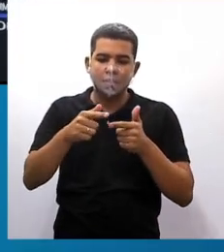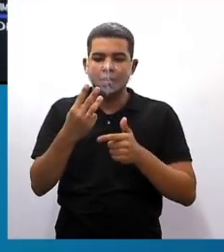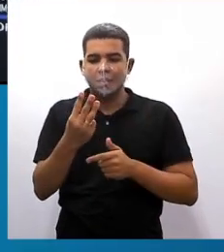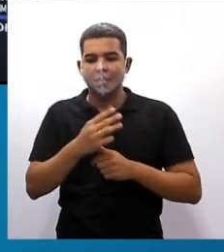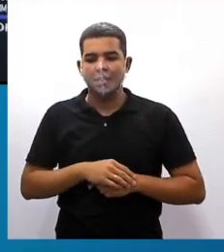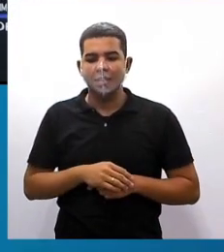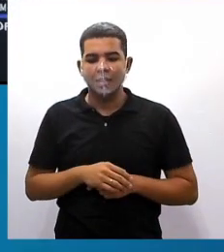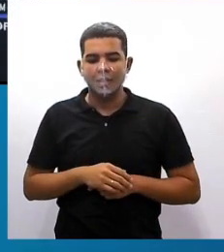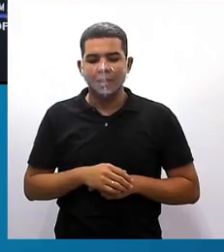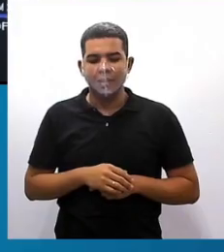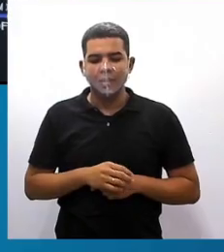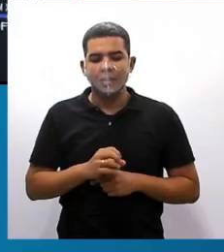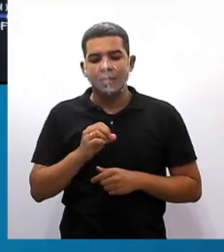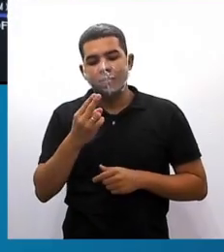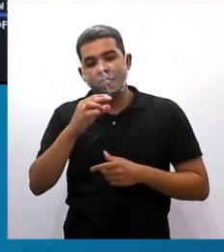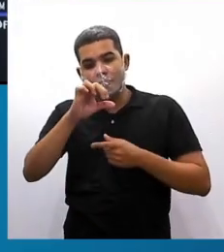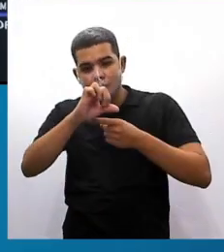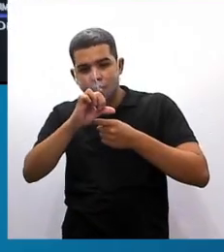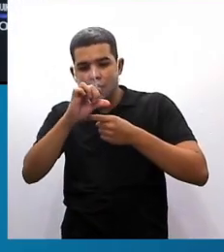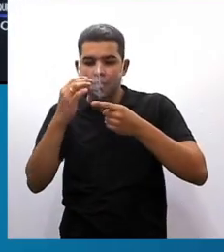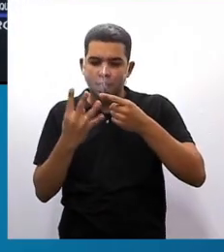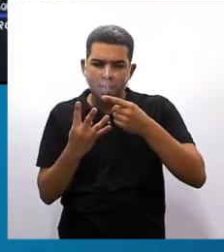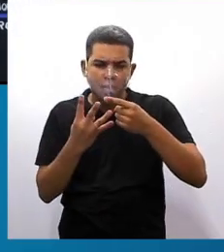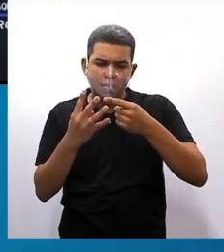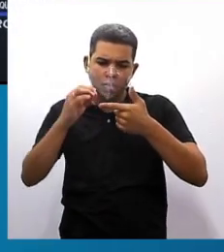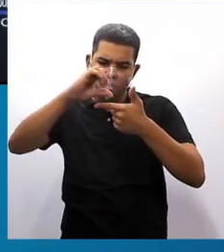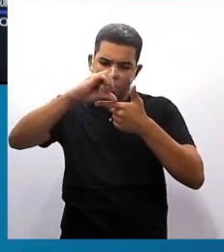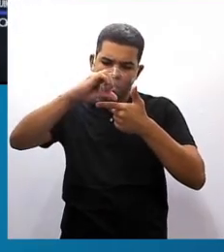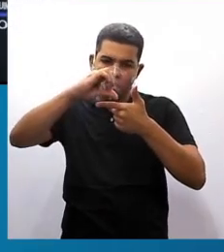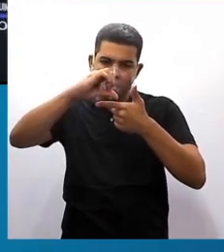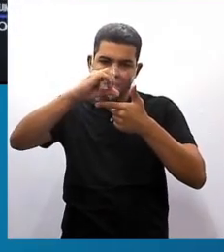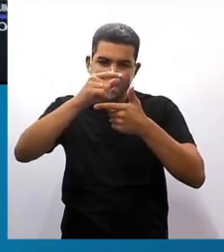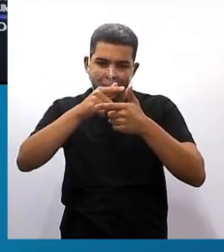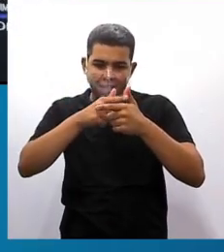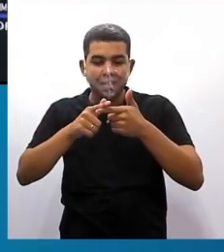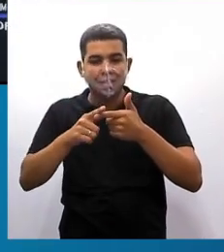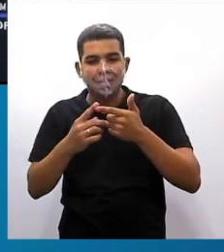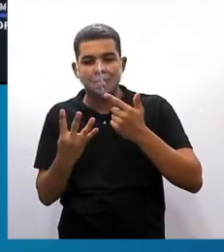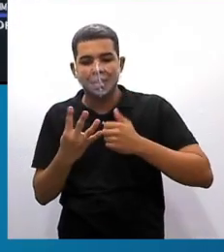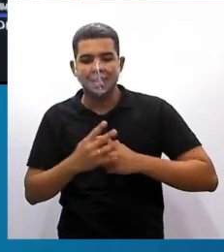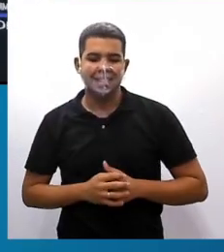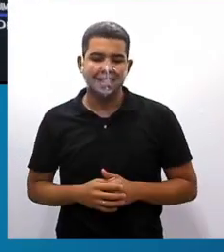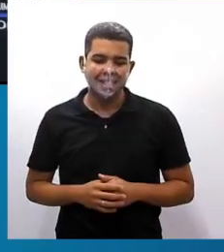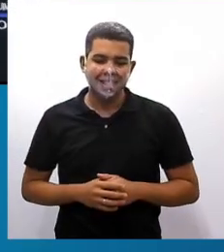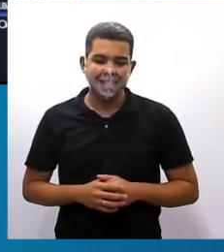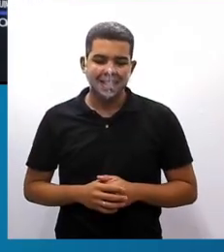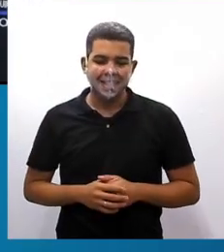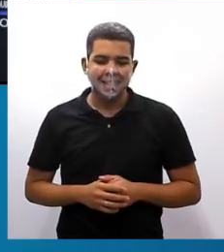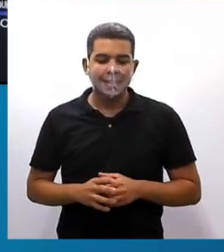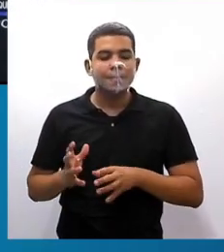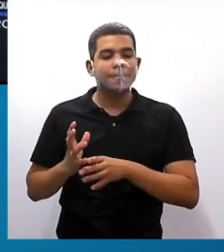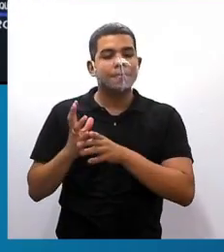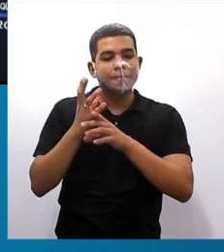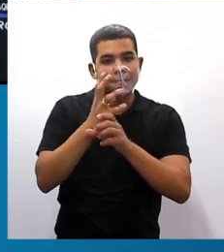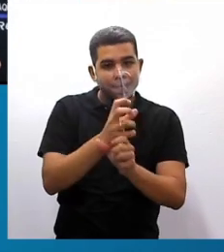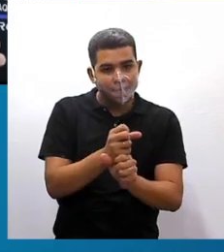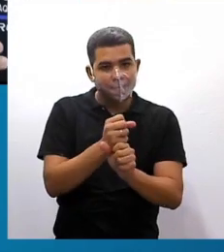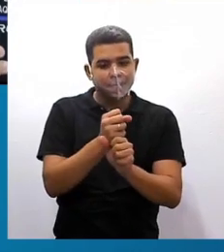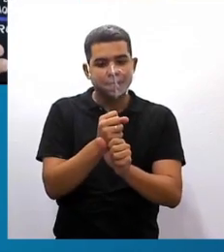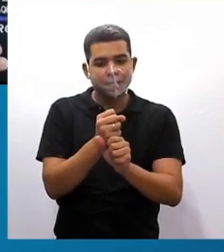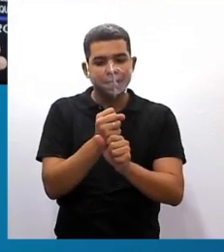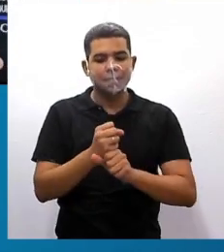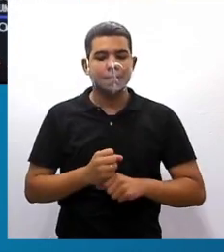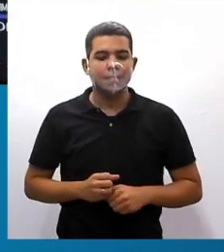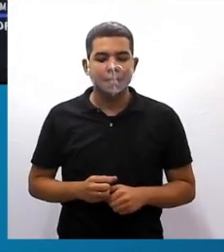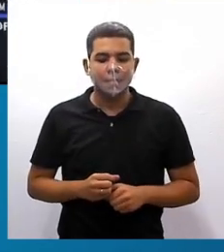quartos, 9 dividido por 4. Beleza? Então, ó, é tranquilo. Veja aí que nós temos agora que a gente dividido